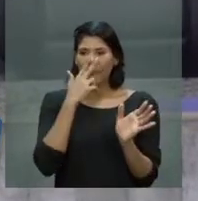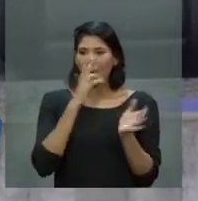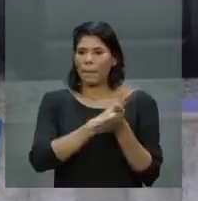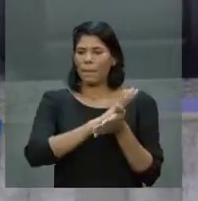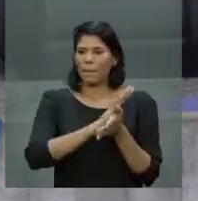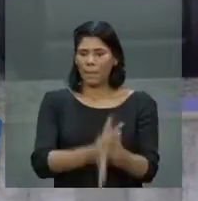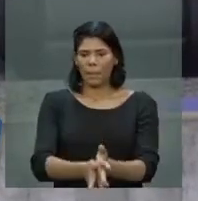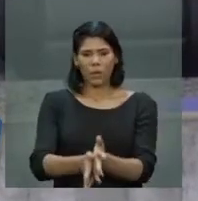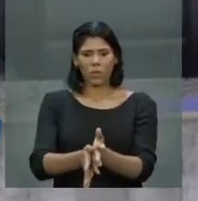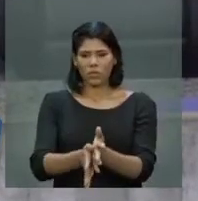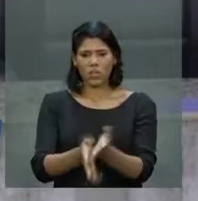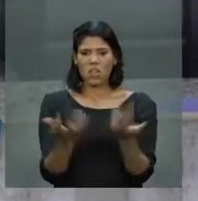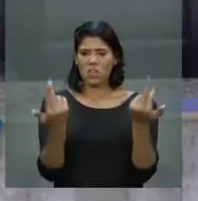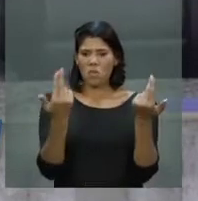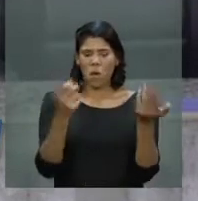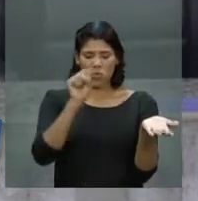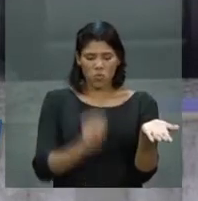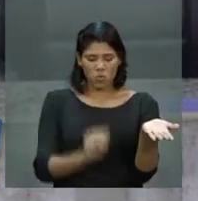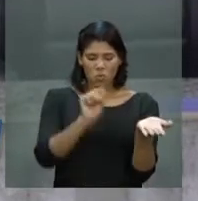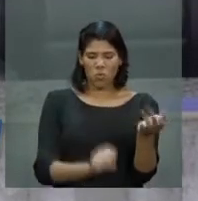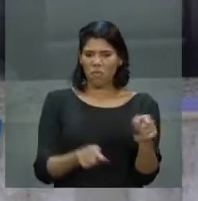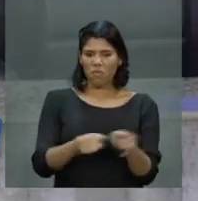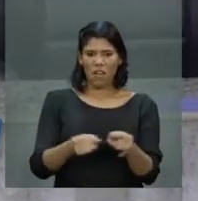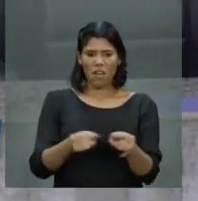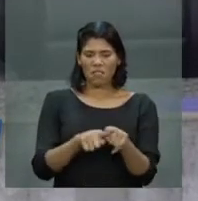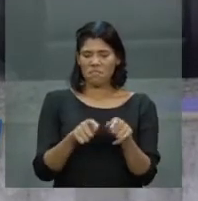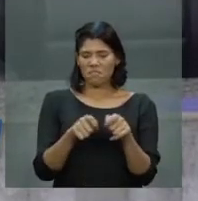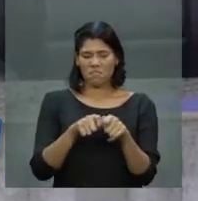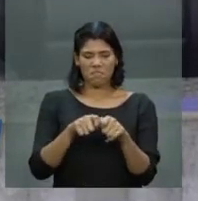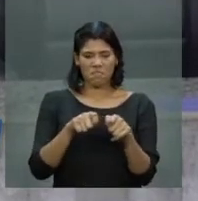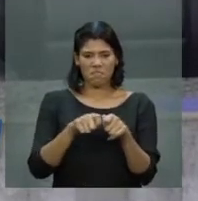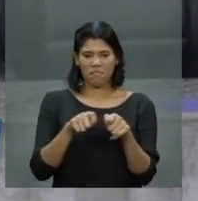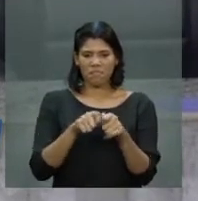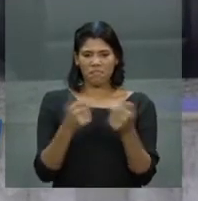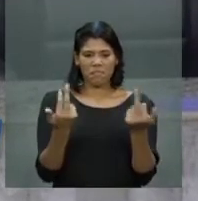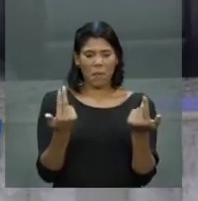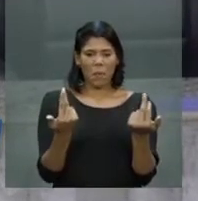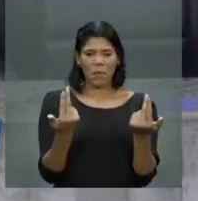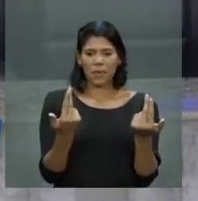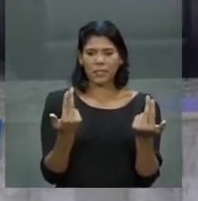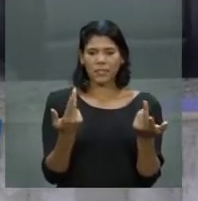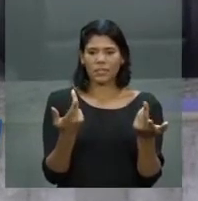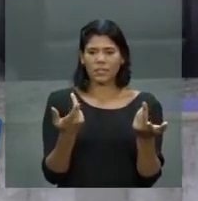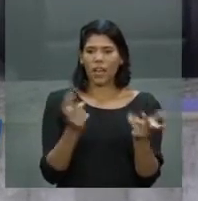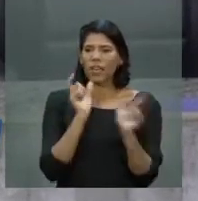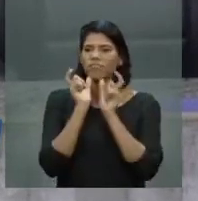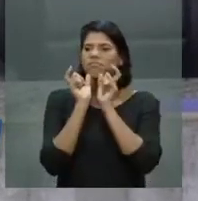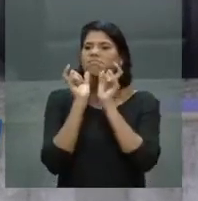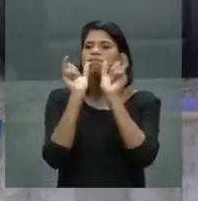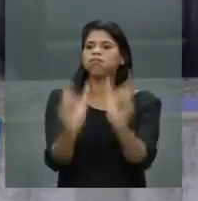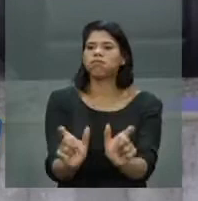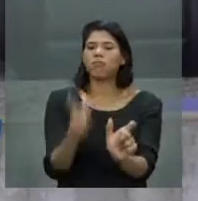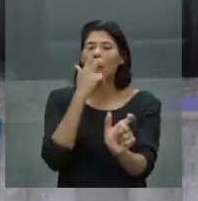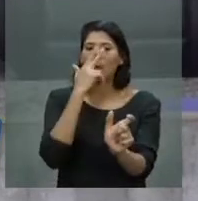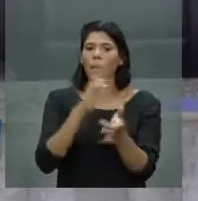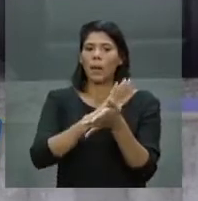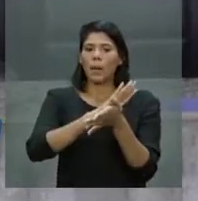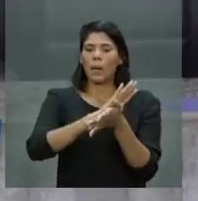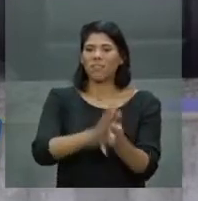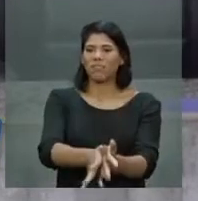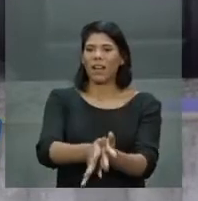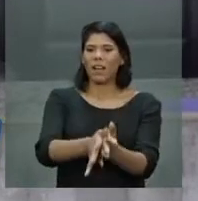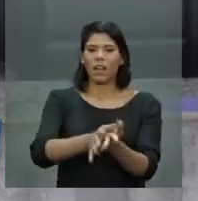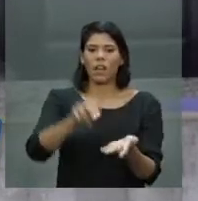preconceituosa com relação ao nordestino. Ele cometeu crime por preconceito, por origem. E ele origem. expressou ali uma forma de crime contra o racismo.